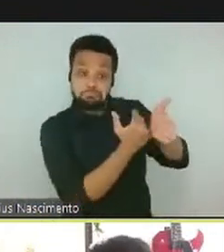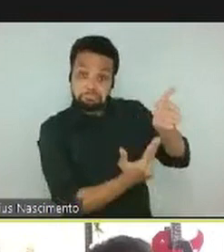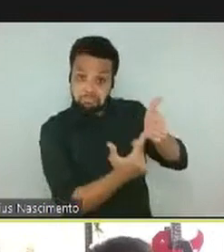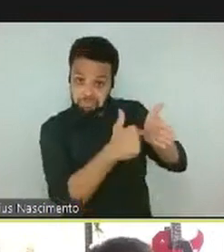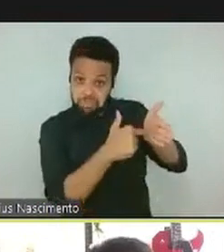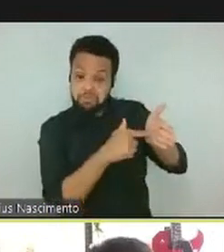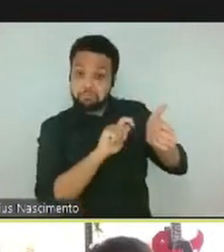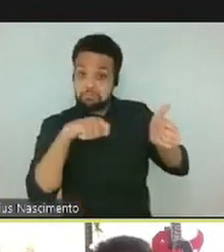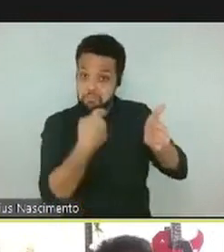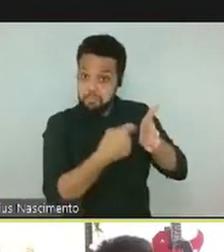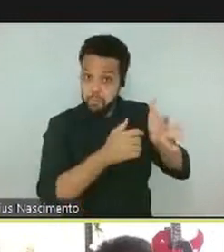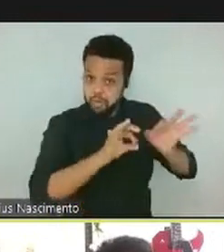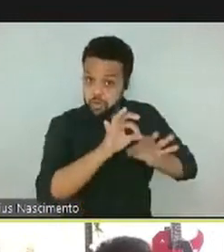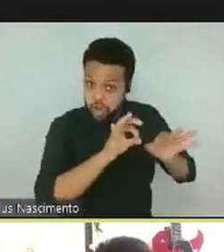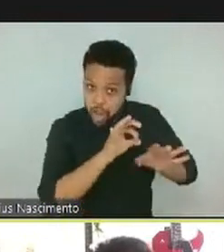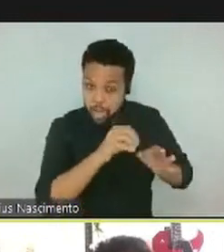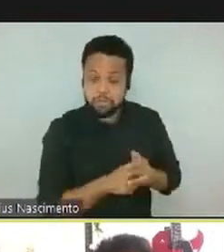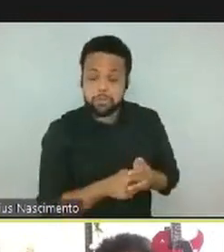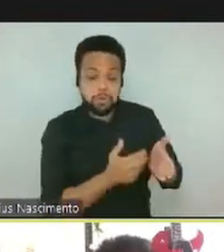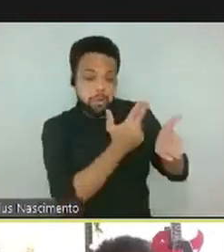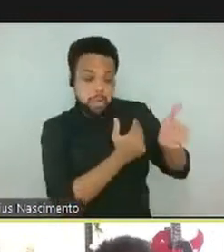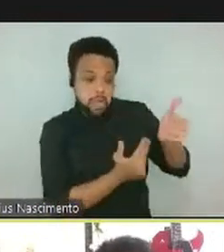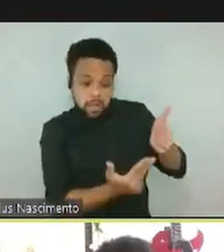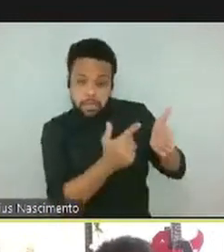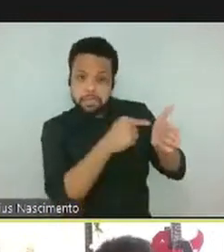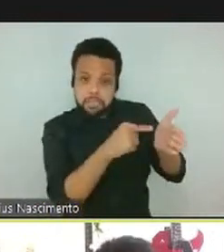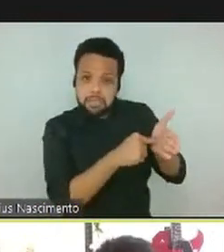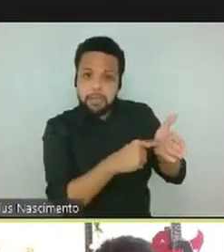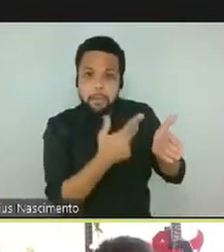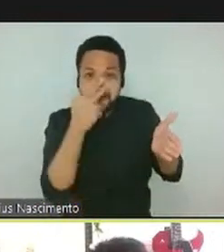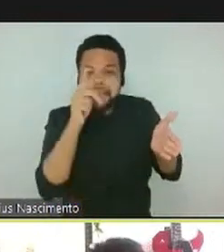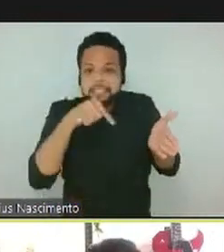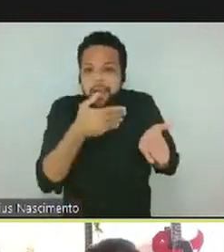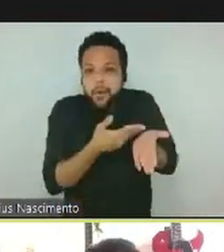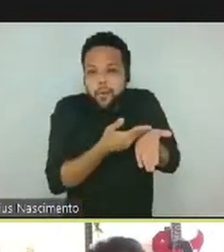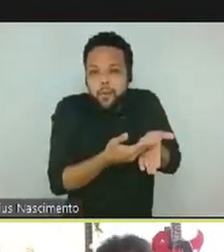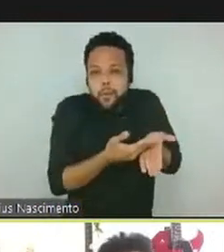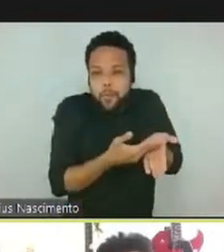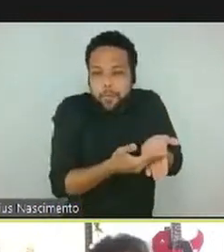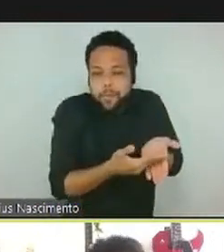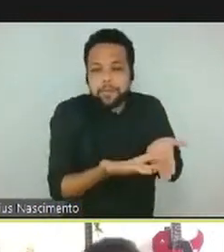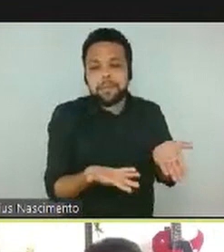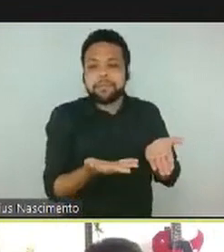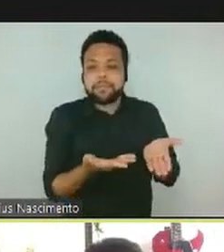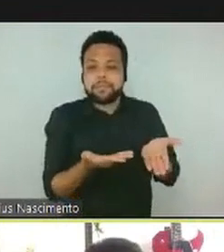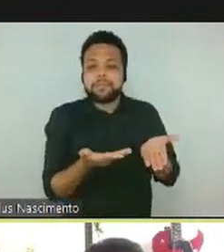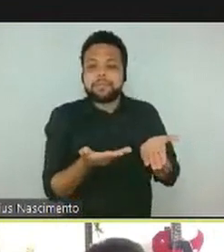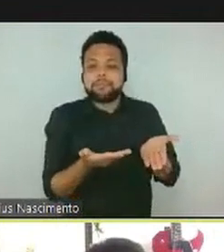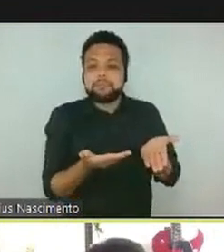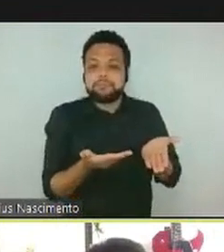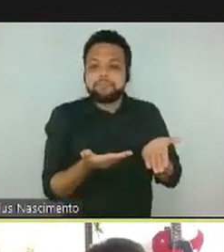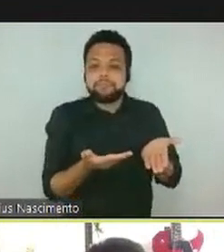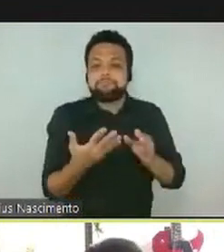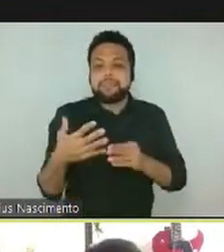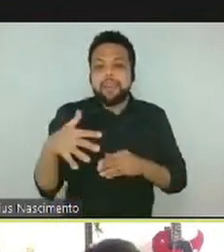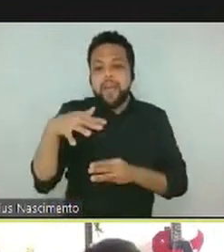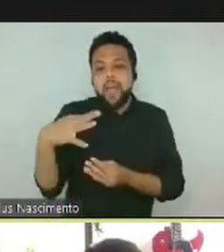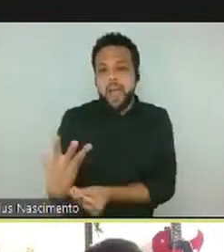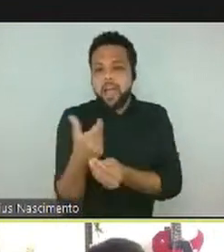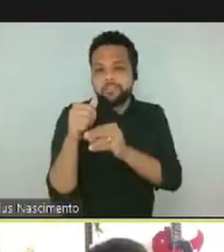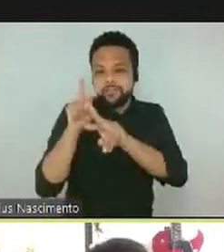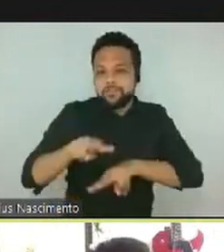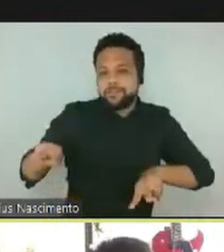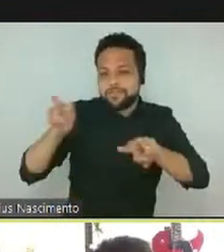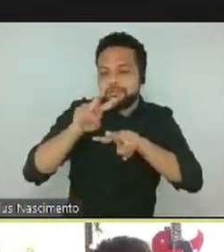desenho como o início, né? Dentro das artes visuais, ele